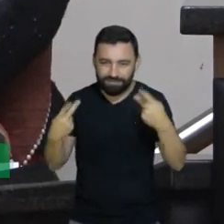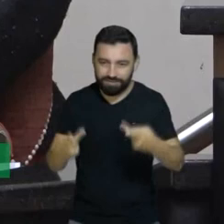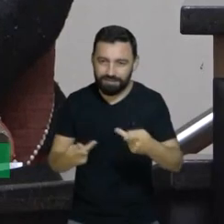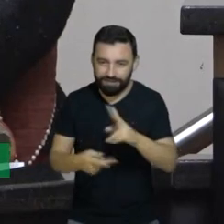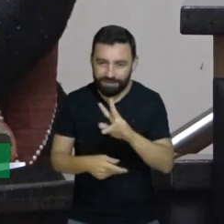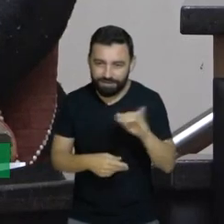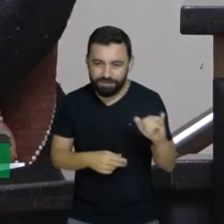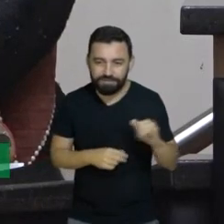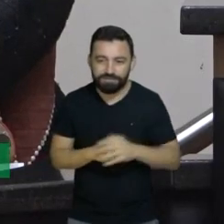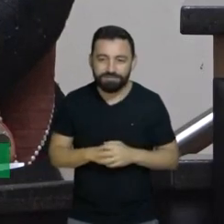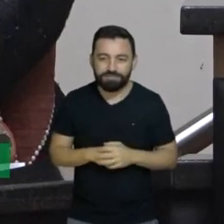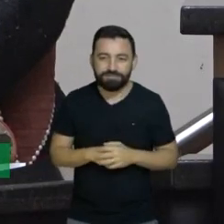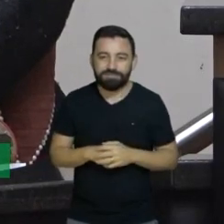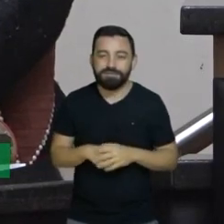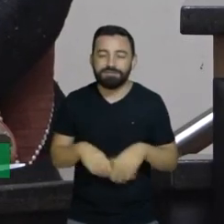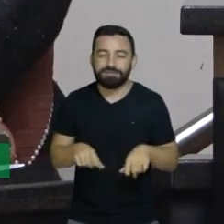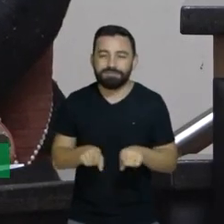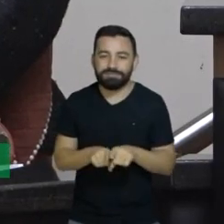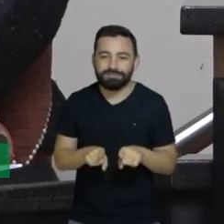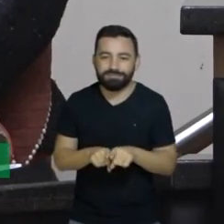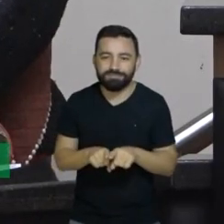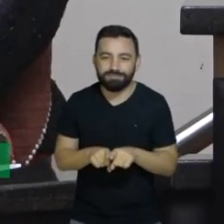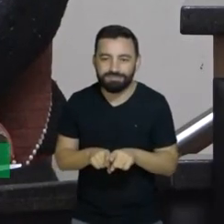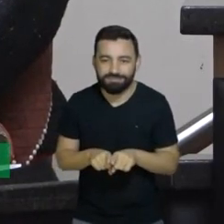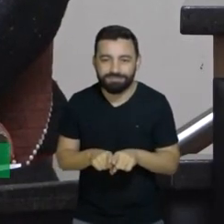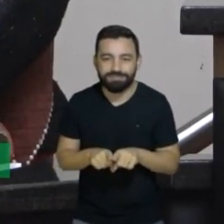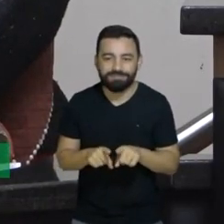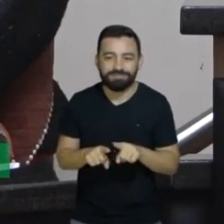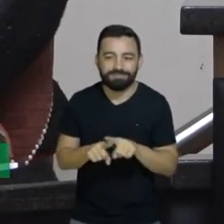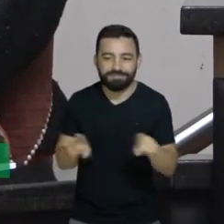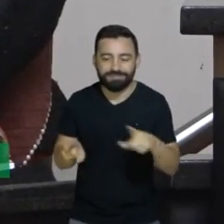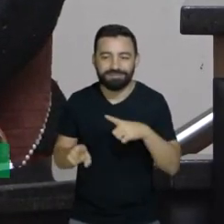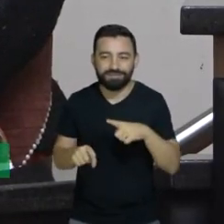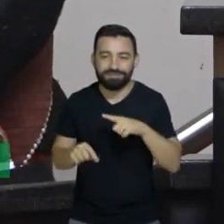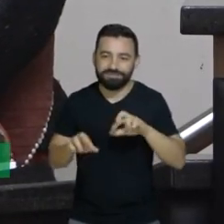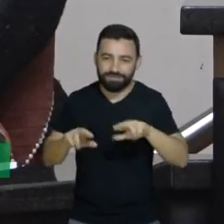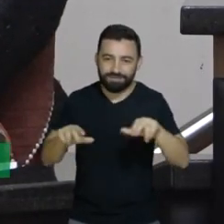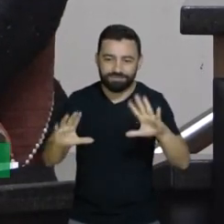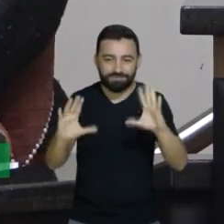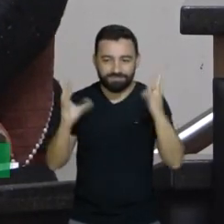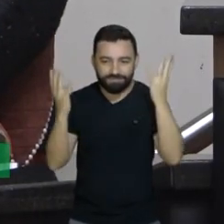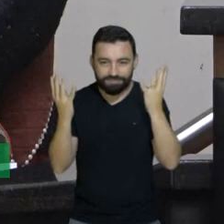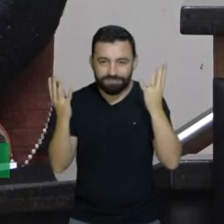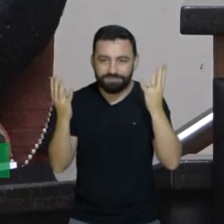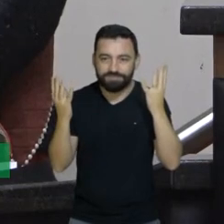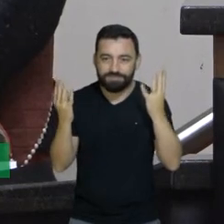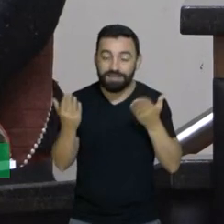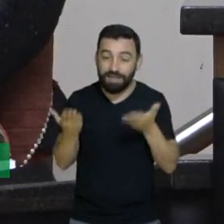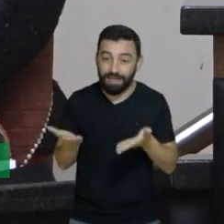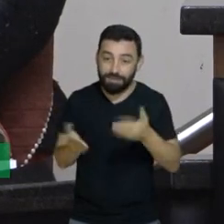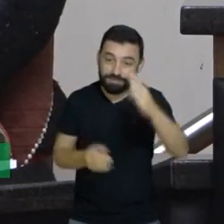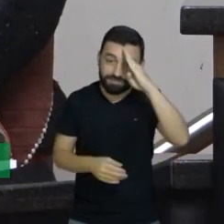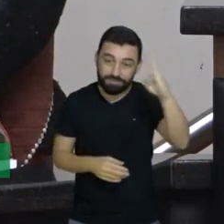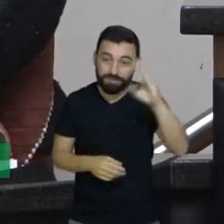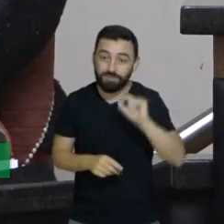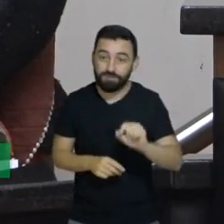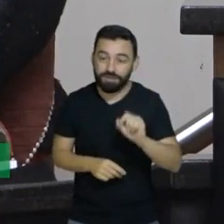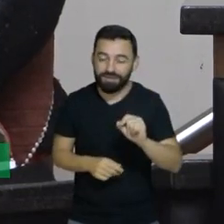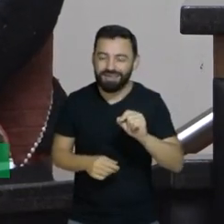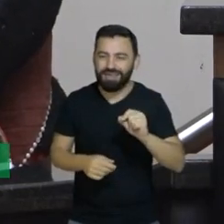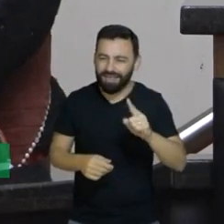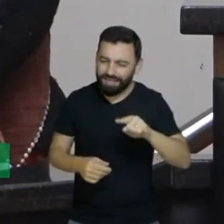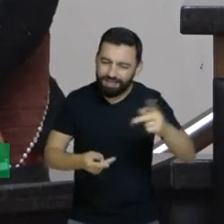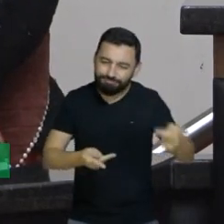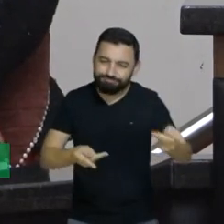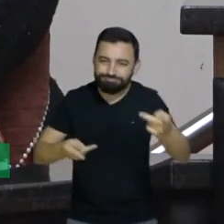ela inicia no próximo dia 24, e tem uma série de atrações. Mas a principal atração da festa é a hospitalidade e o